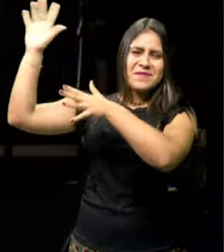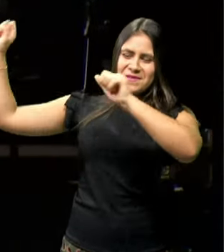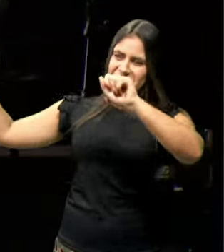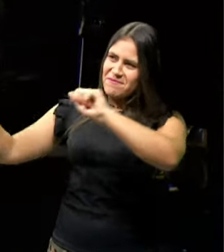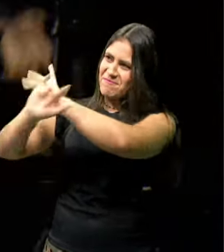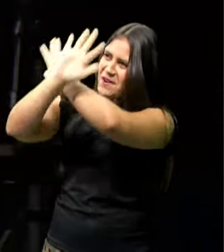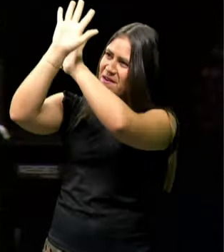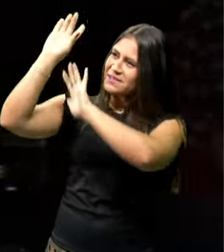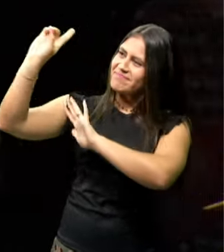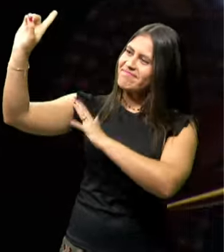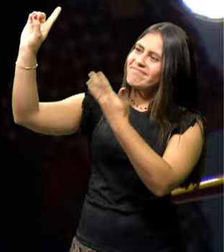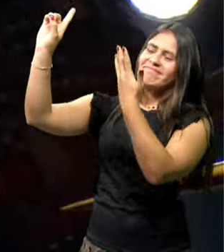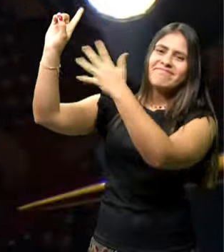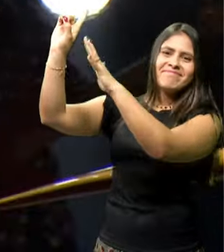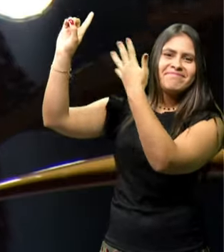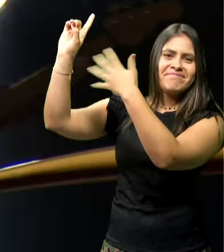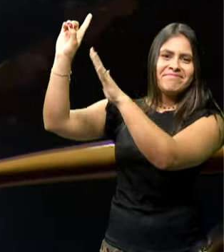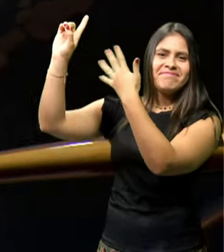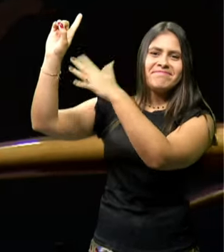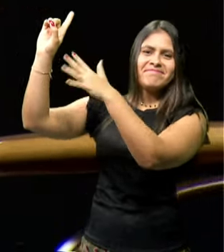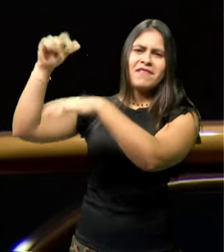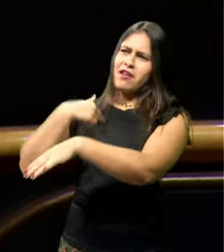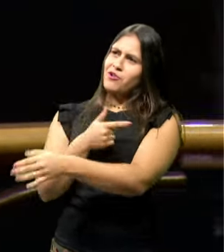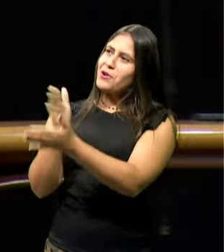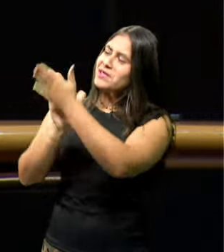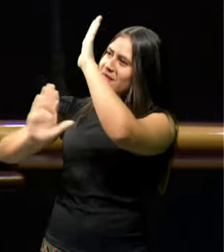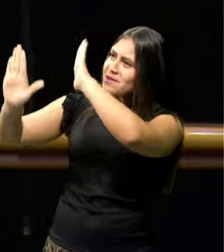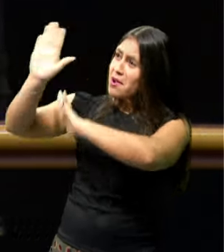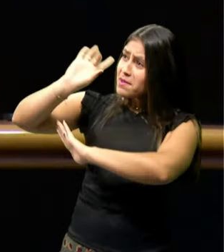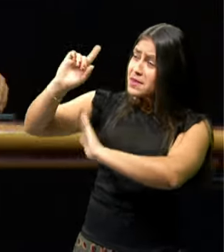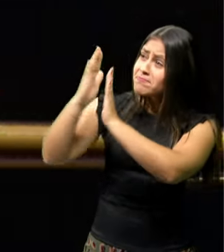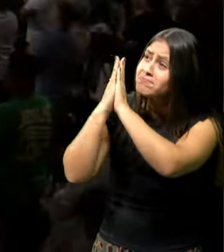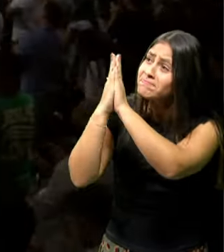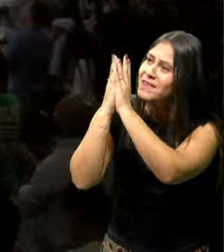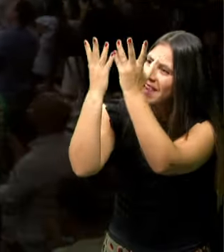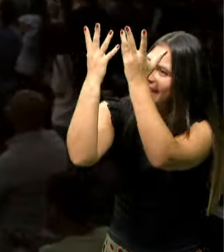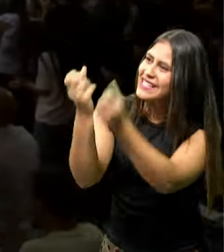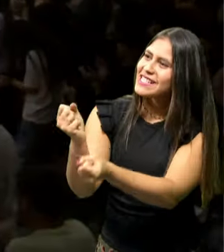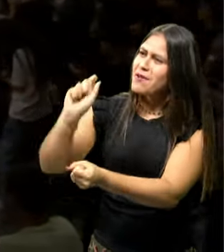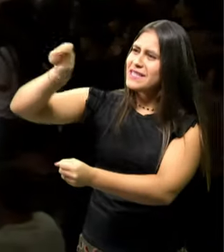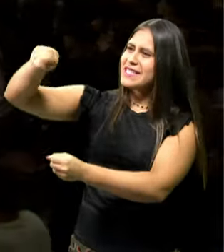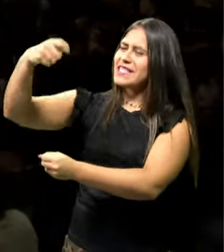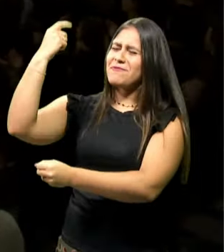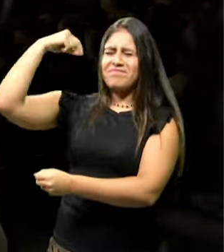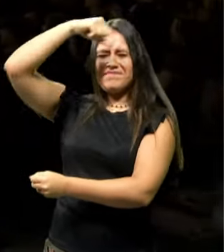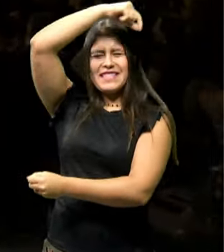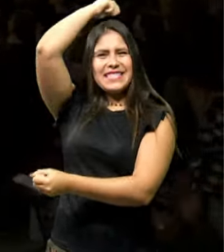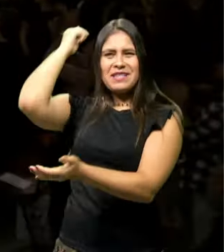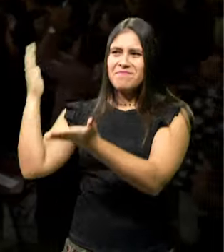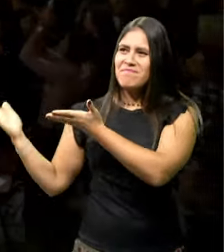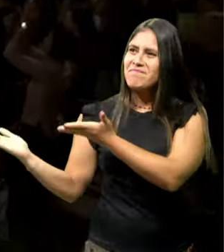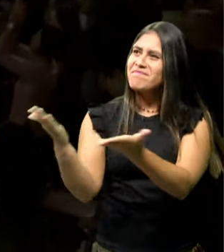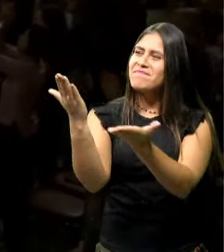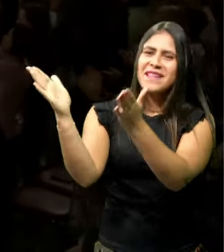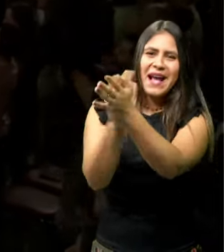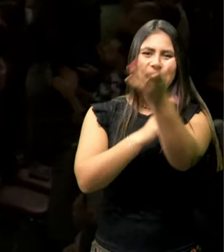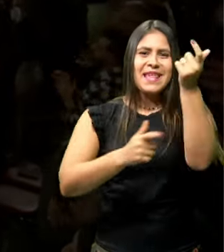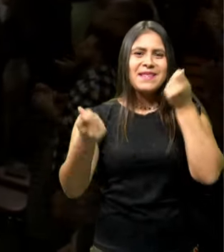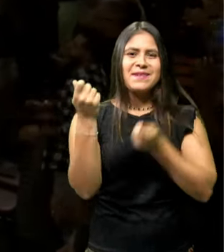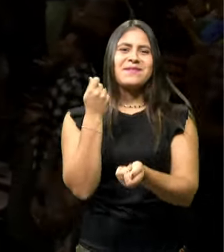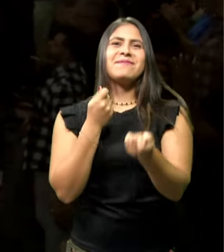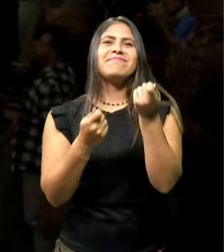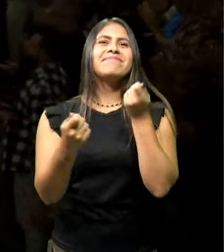vitória, recebe, Jesus, toda adoração a Ti. Louvado seja o seu santo nome. Aleluia!